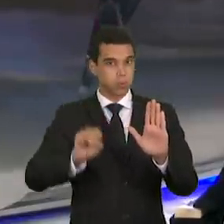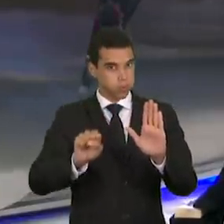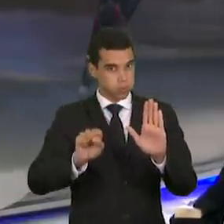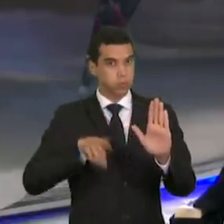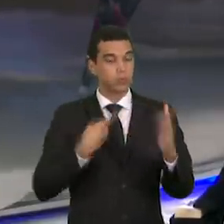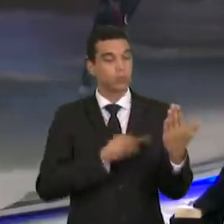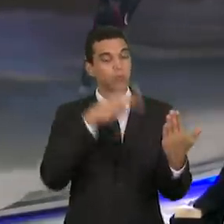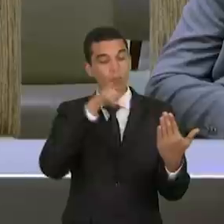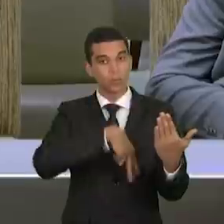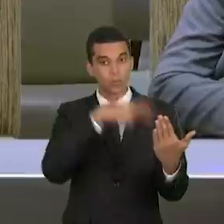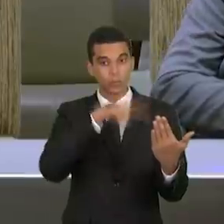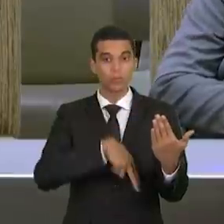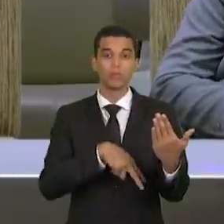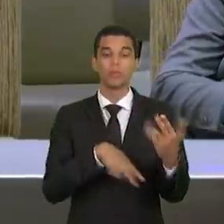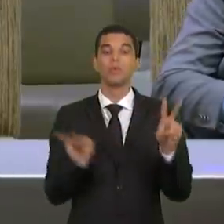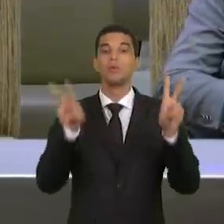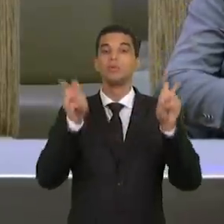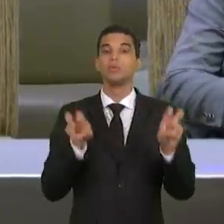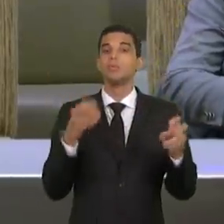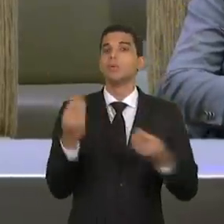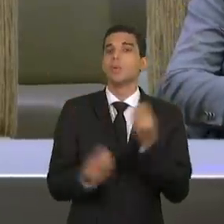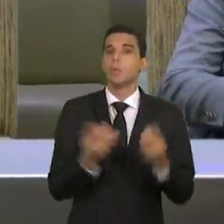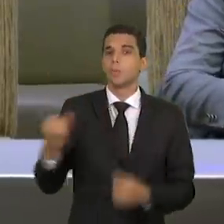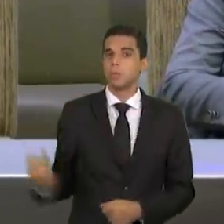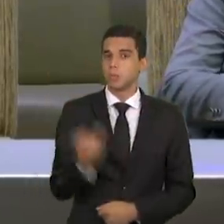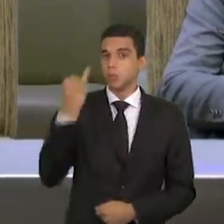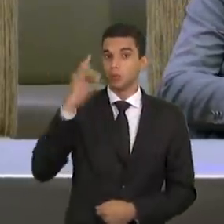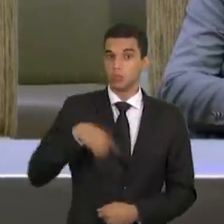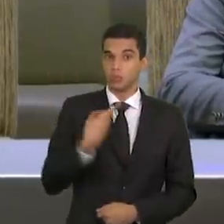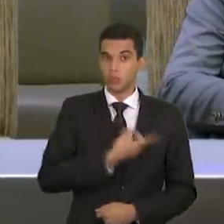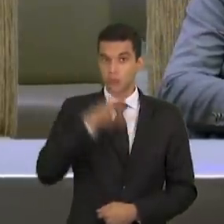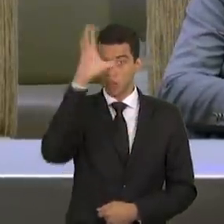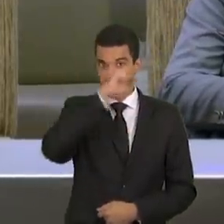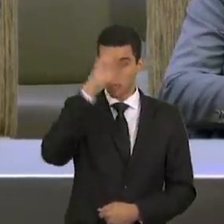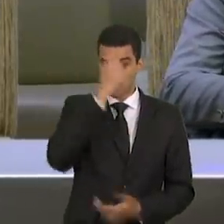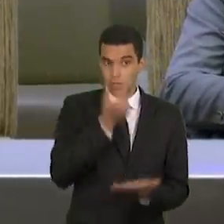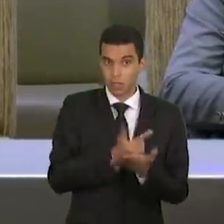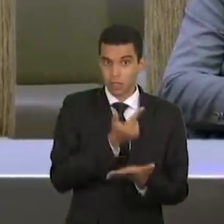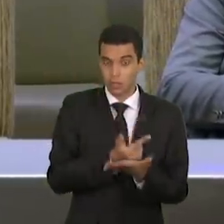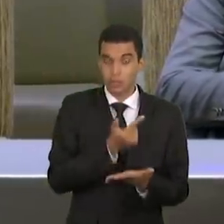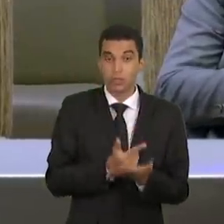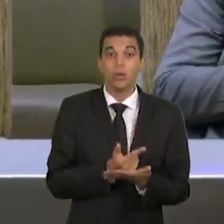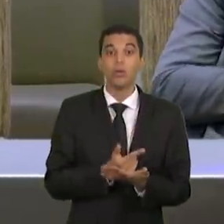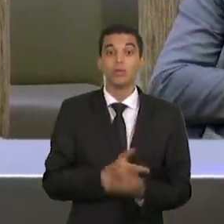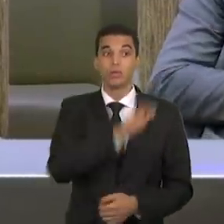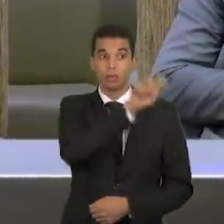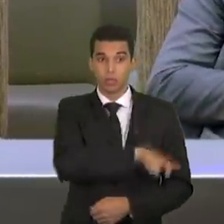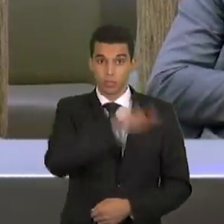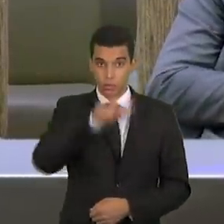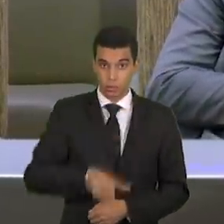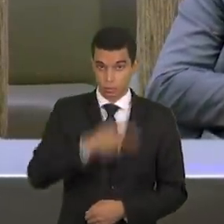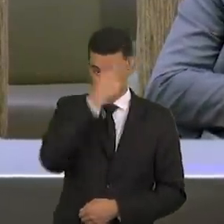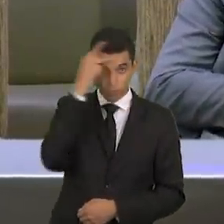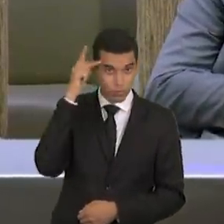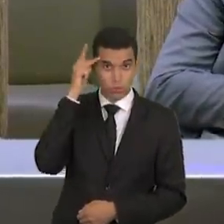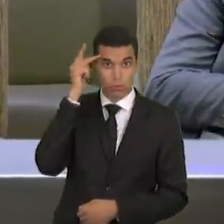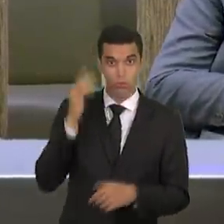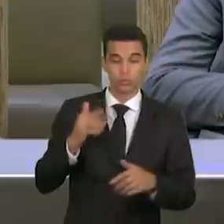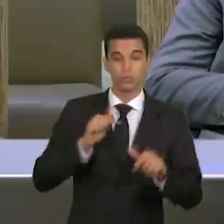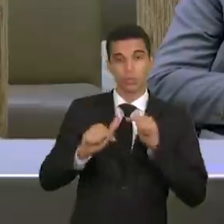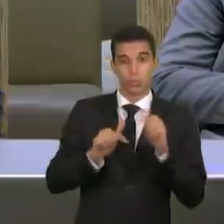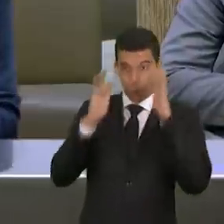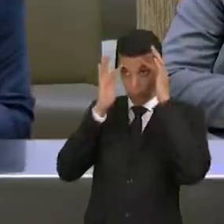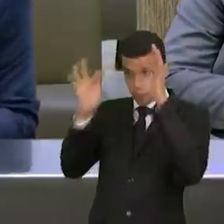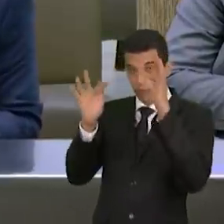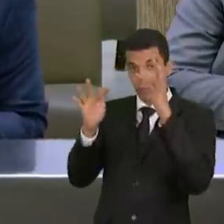aí as importantes lições dos servos fiel e do servo infiel.